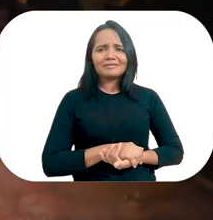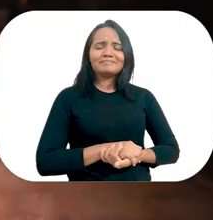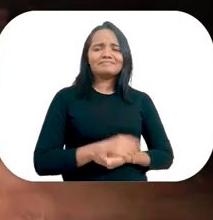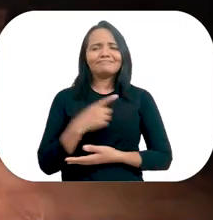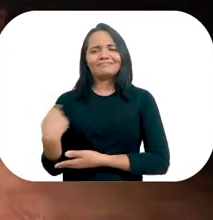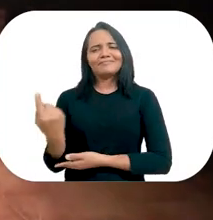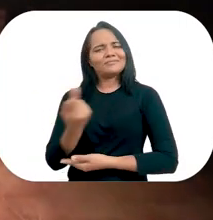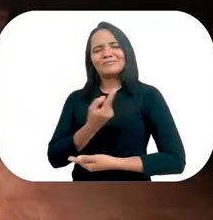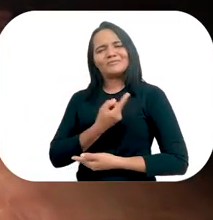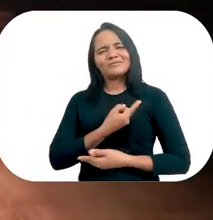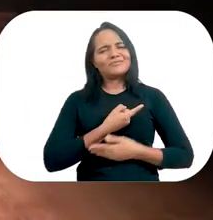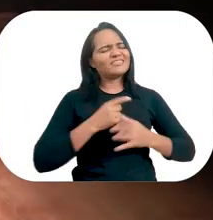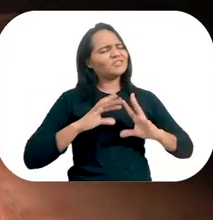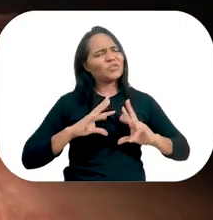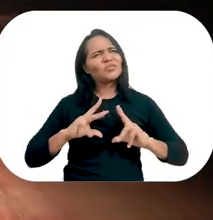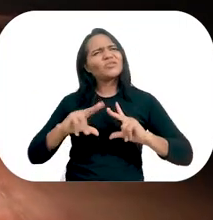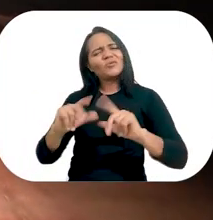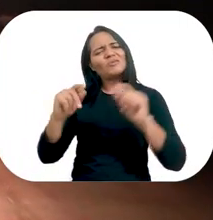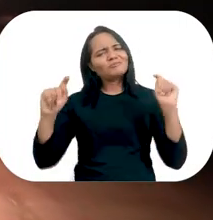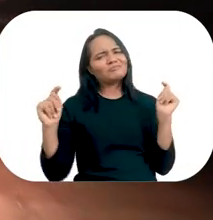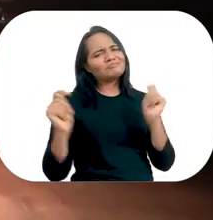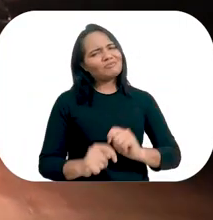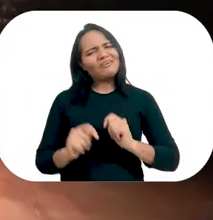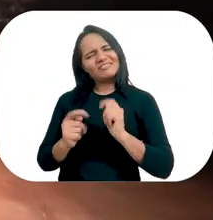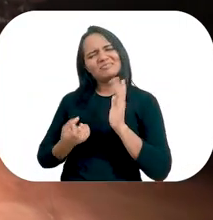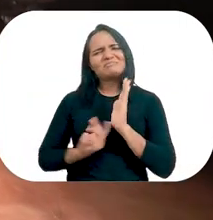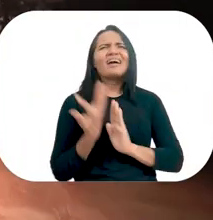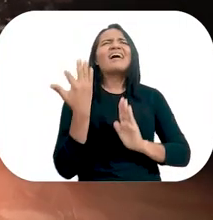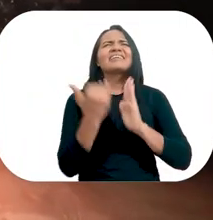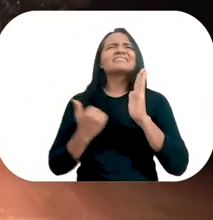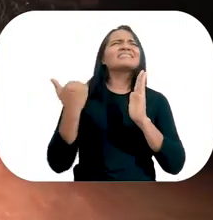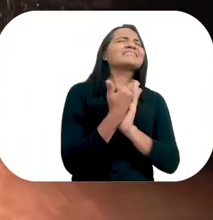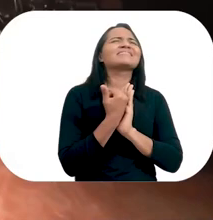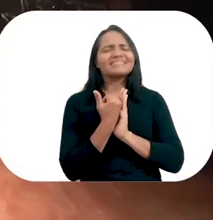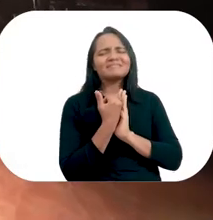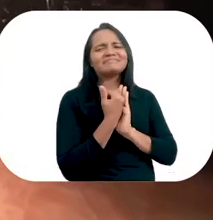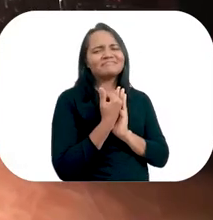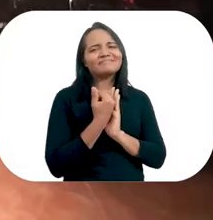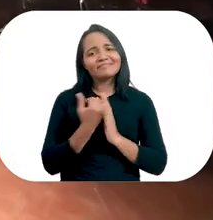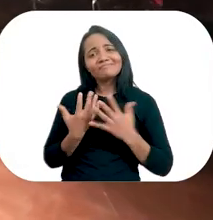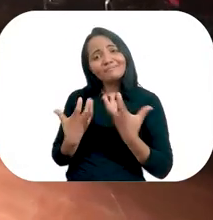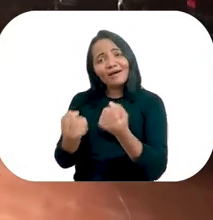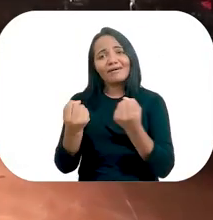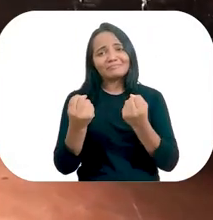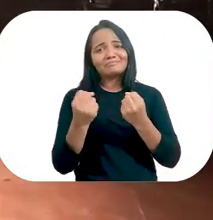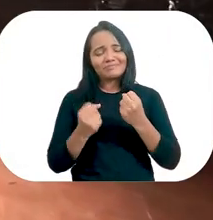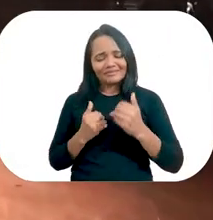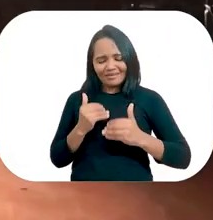Nós podemos tudo, nós podemos mais. Vamos